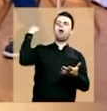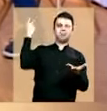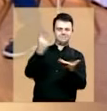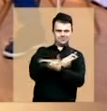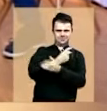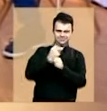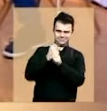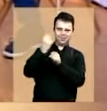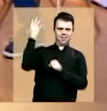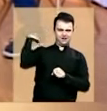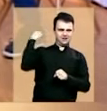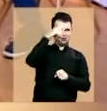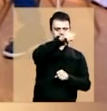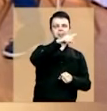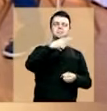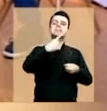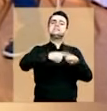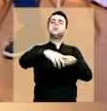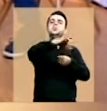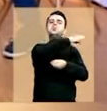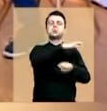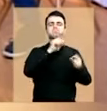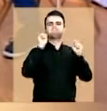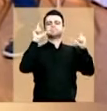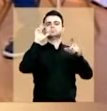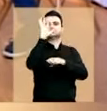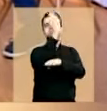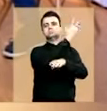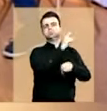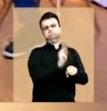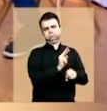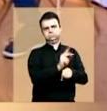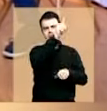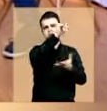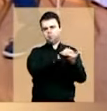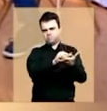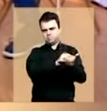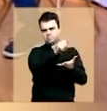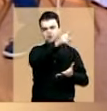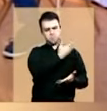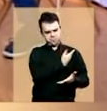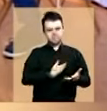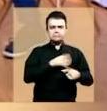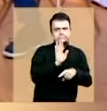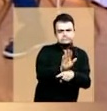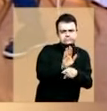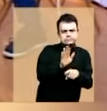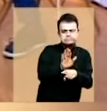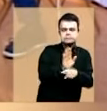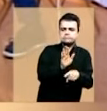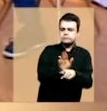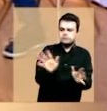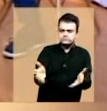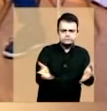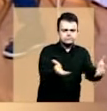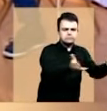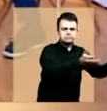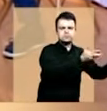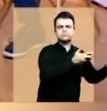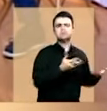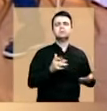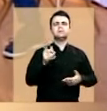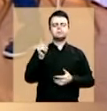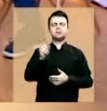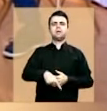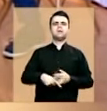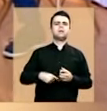questão da água, virou uma cidade que pensa na questão ambiental, né? E o poder público, ele anda sempre parceiro das pessoas. Então, em relação ao